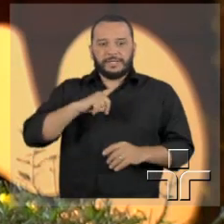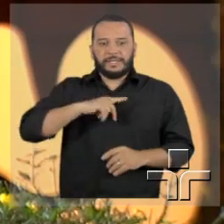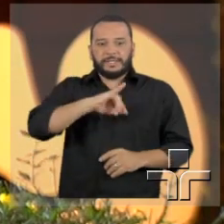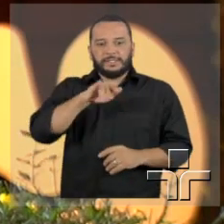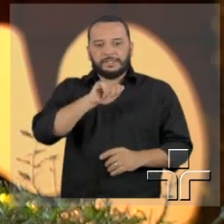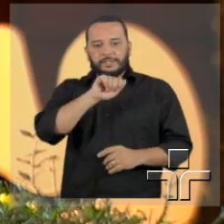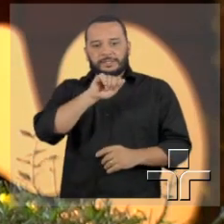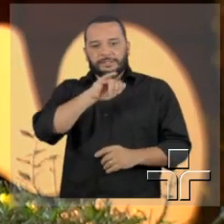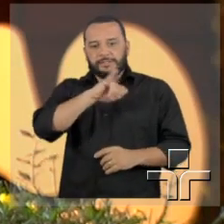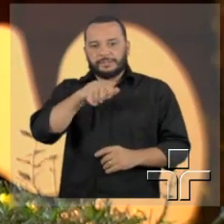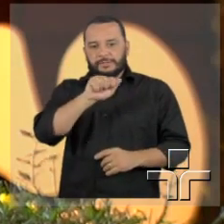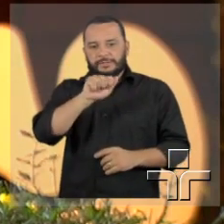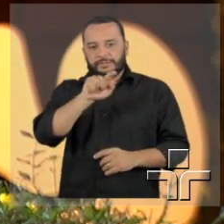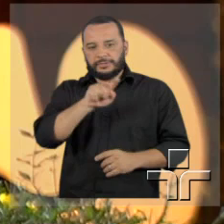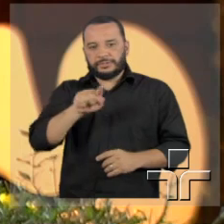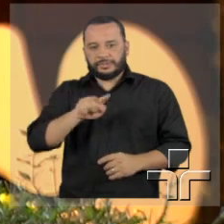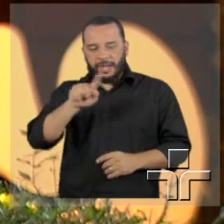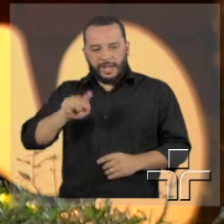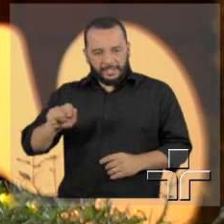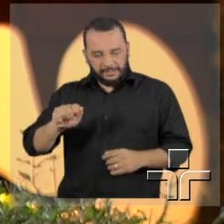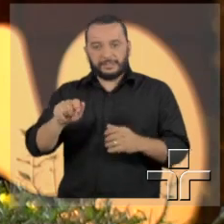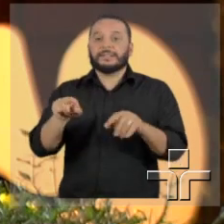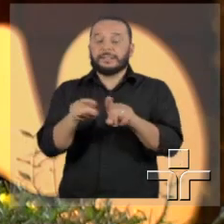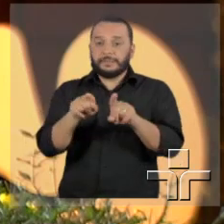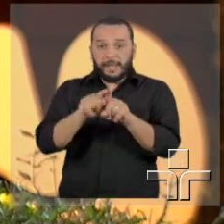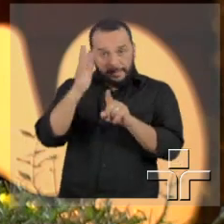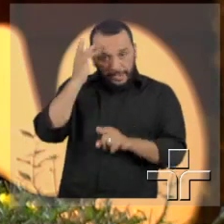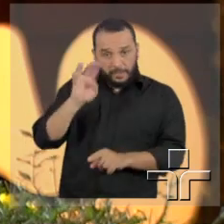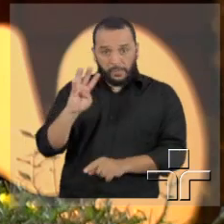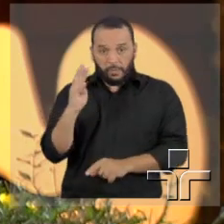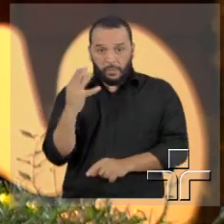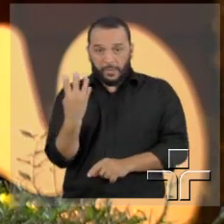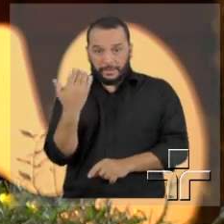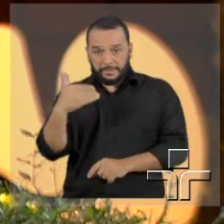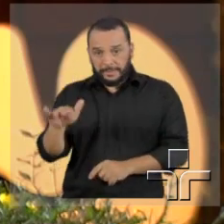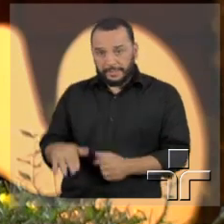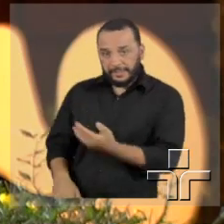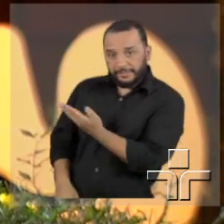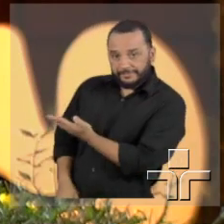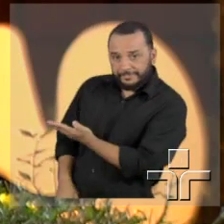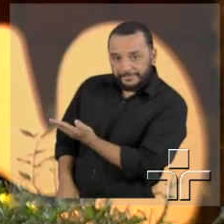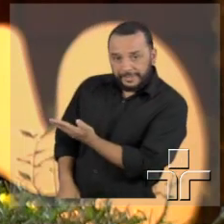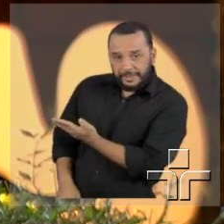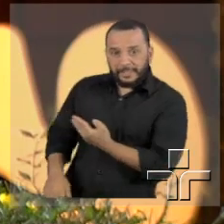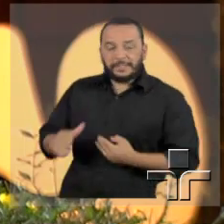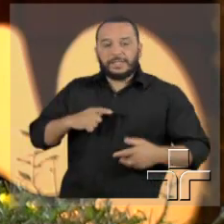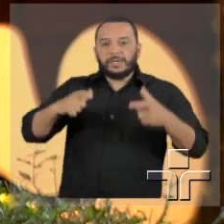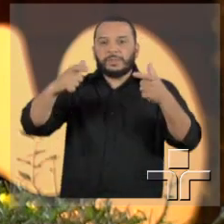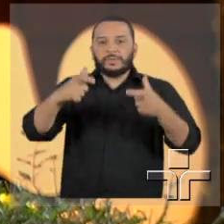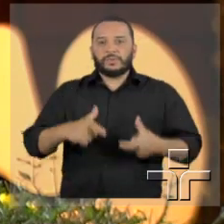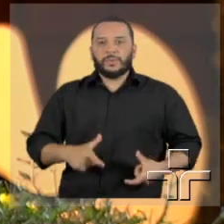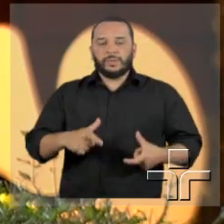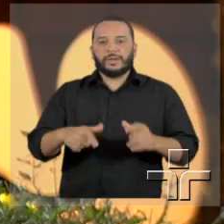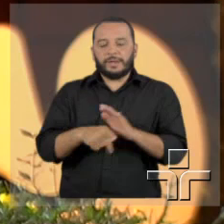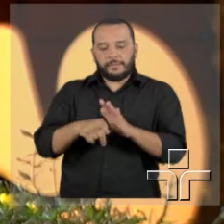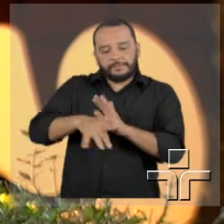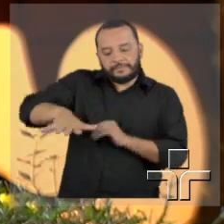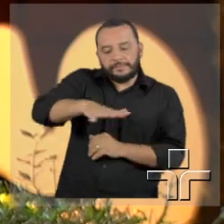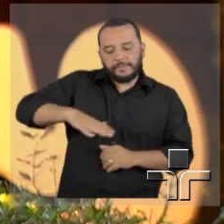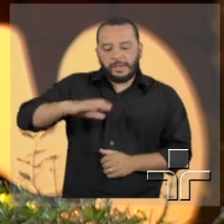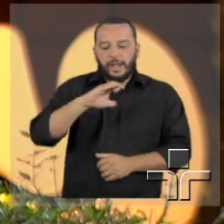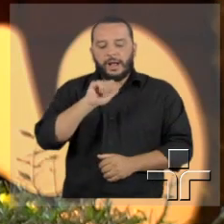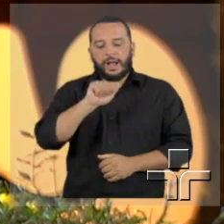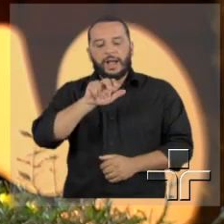Brasil em dose dupla. Amanhã, às 4h30 da tarde, a Jazz Sinfônica estará na Praça do Capivari com um acompanhante,